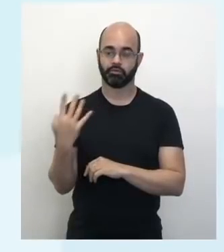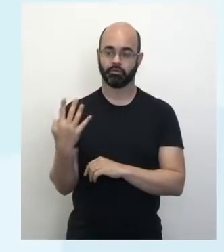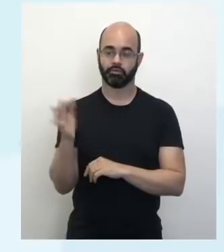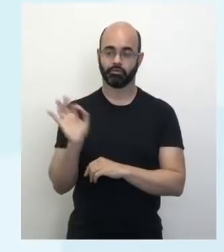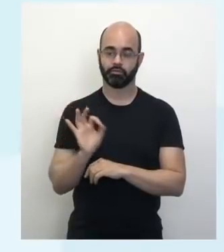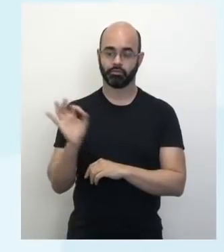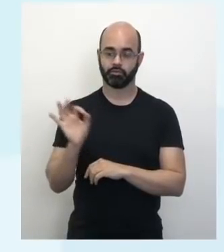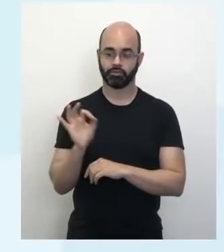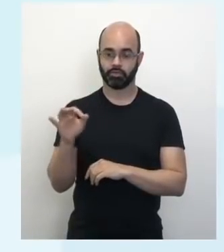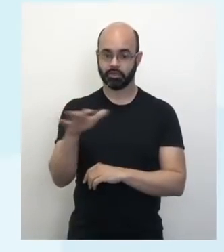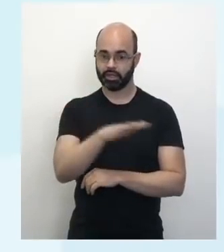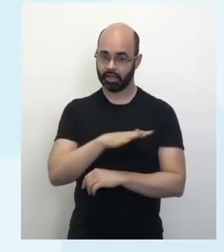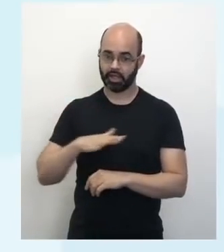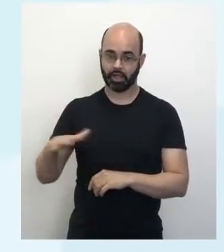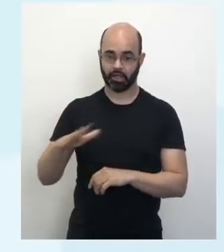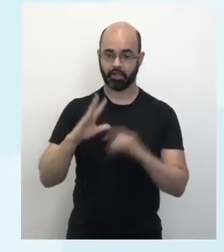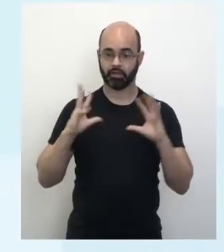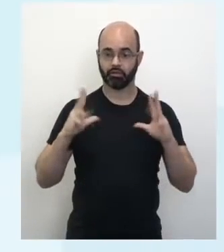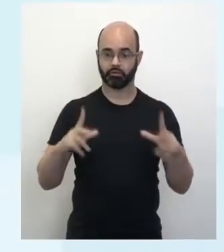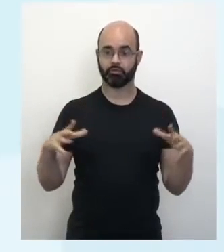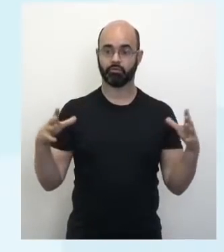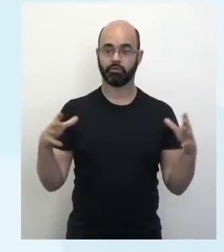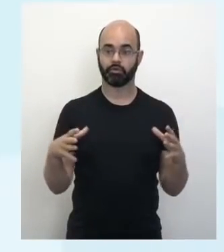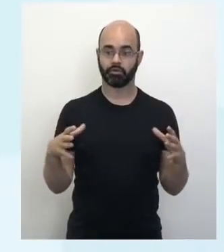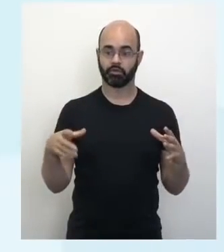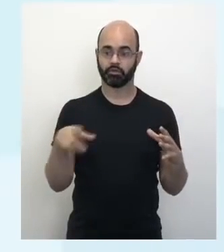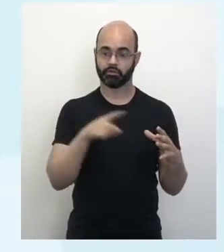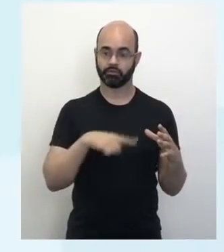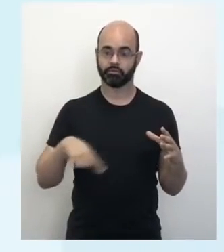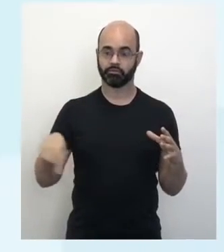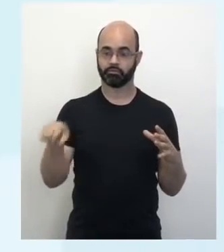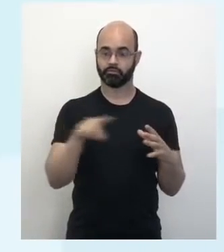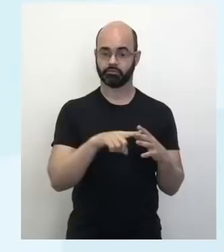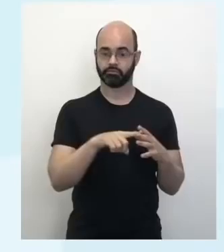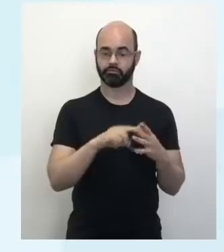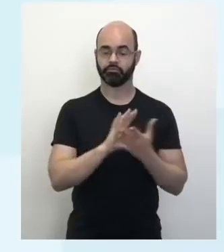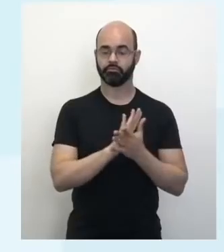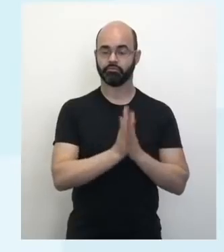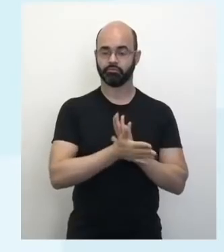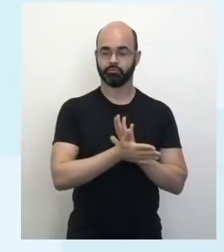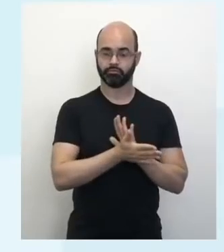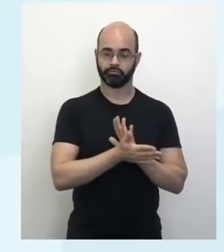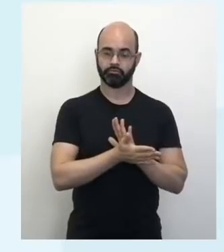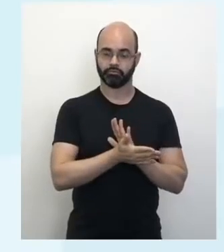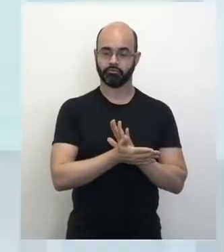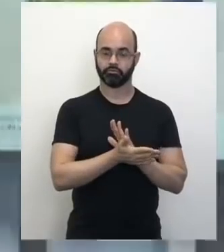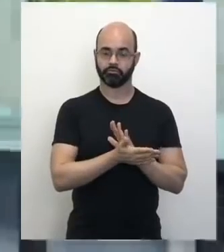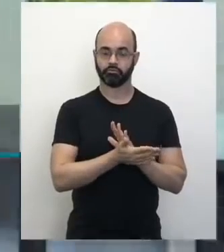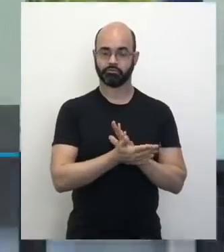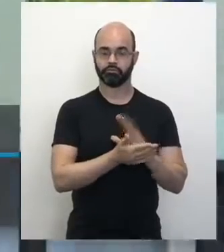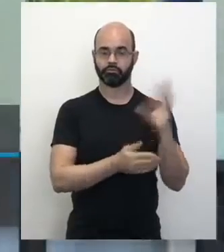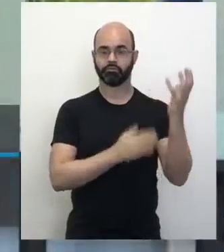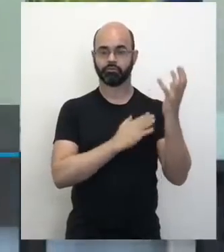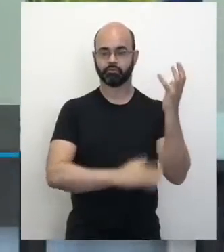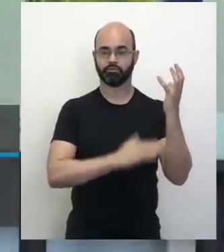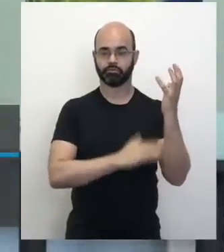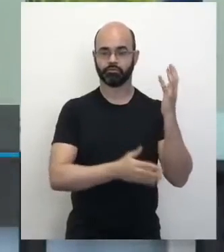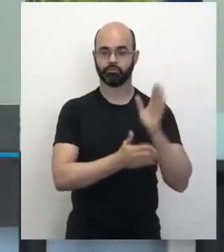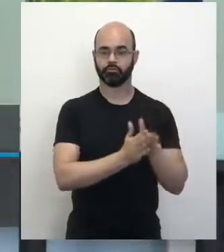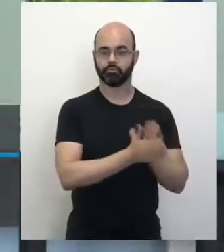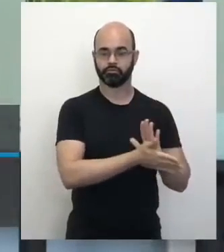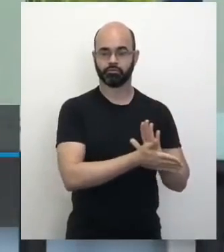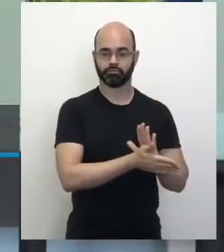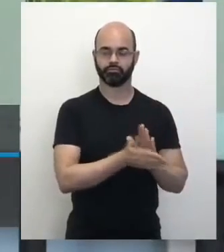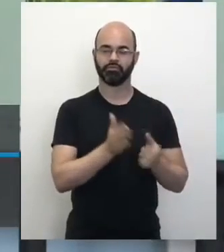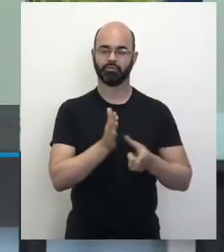1,44% da área total desse território foi desmatado. Isso é importante retratar. Né?